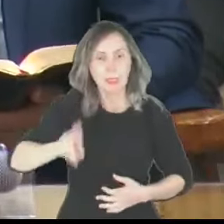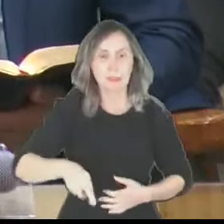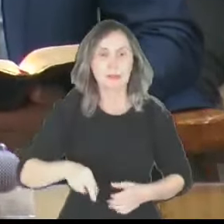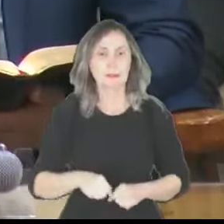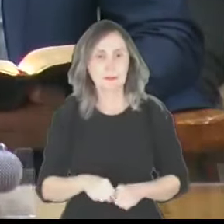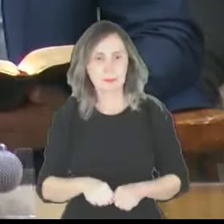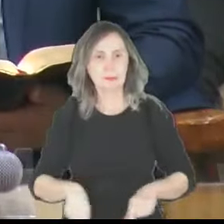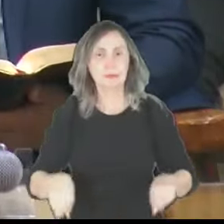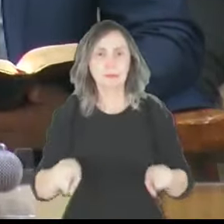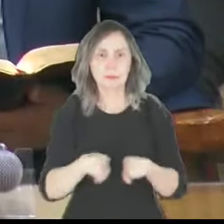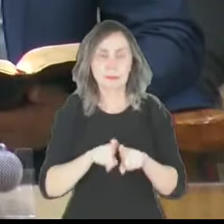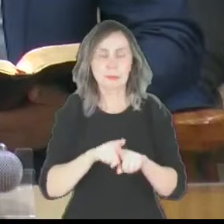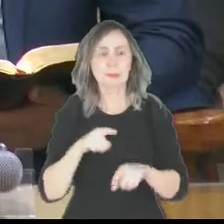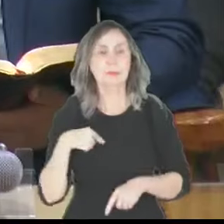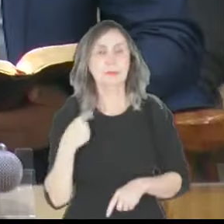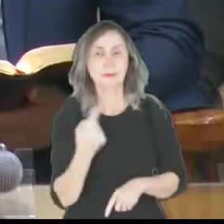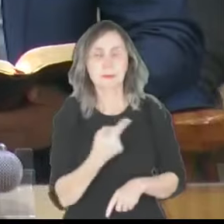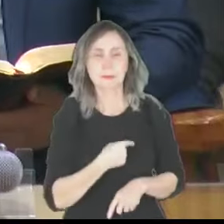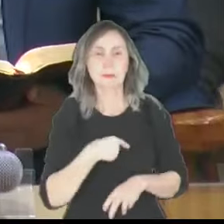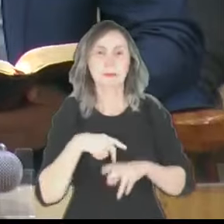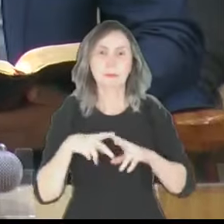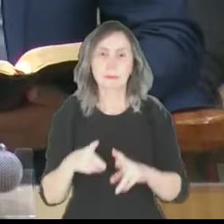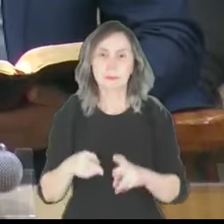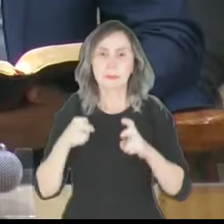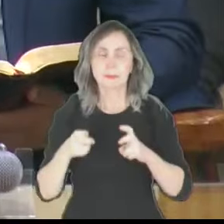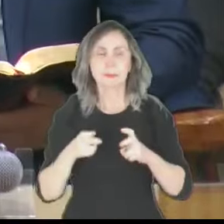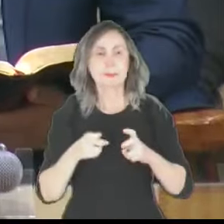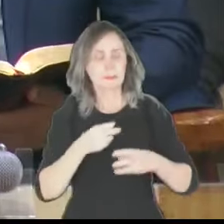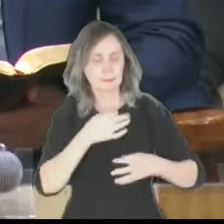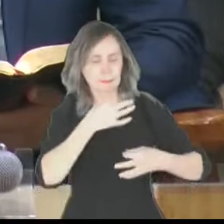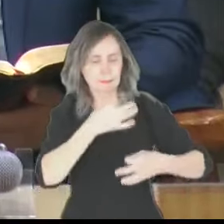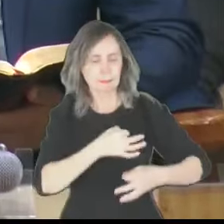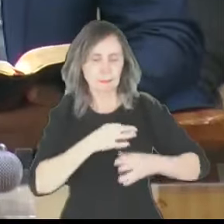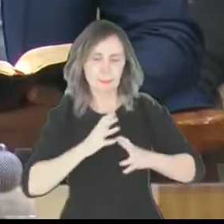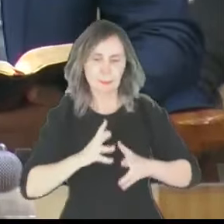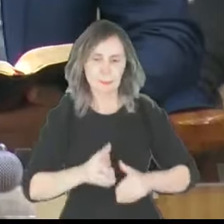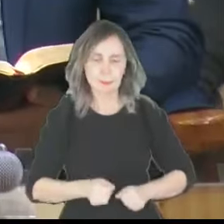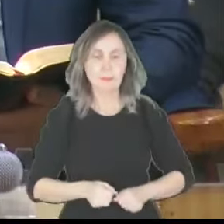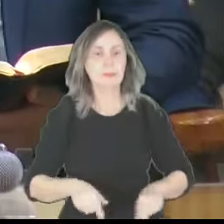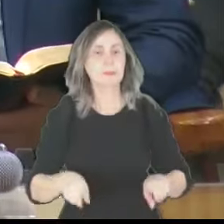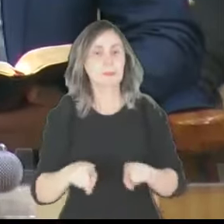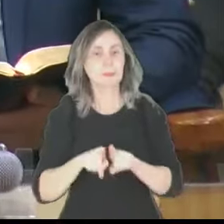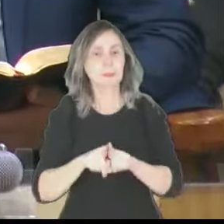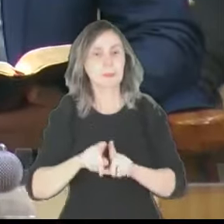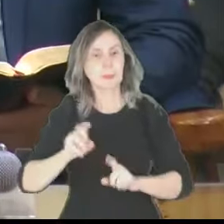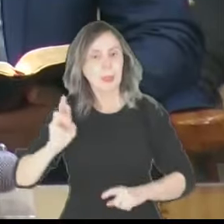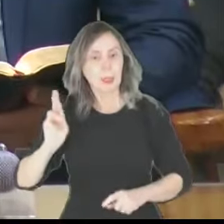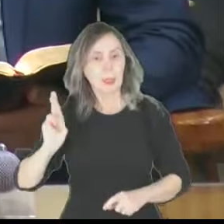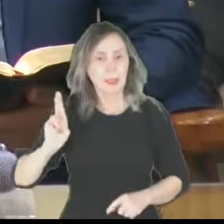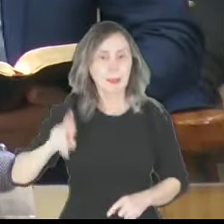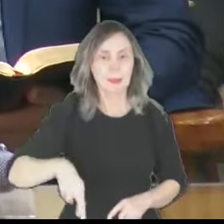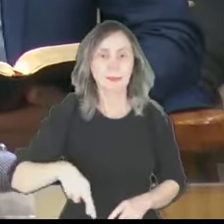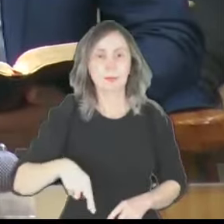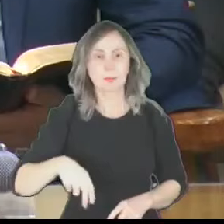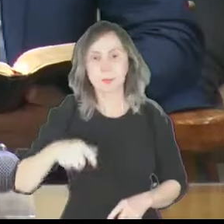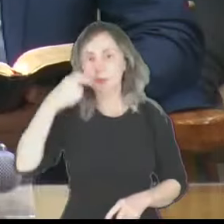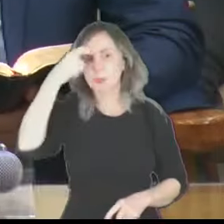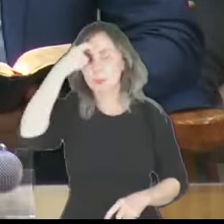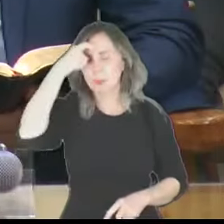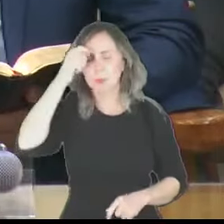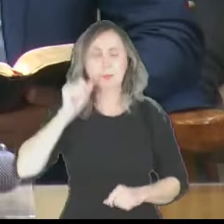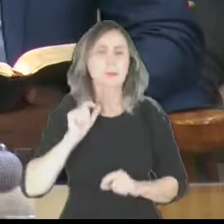aqui nós notamos a santificação e a racionalidade. Mas, o que